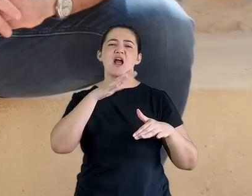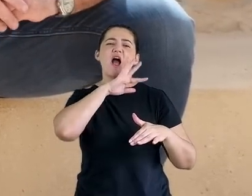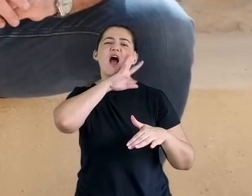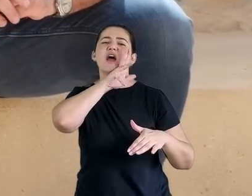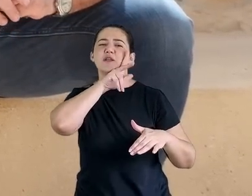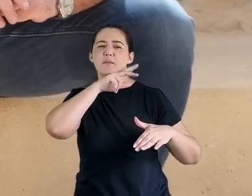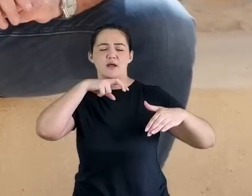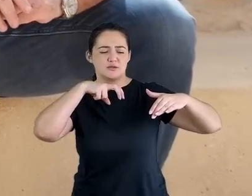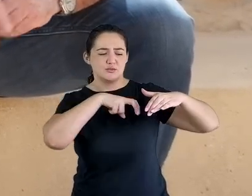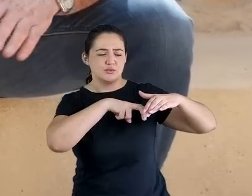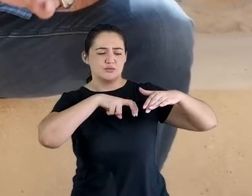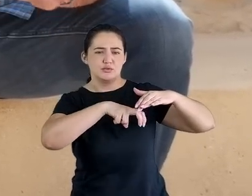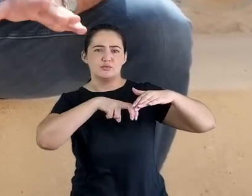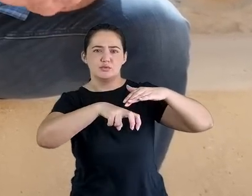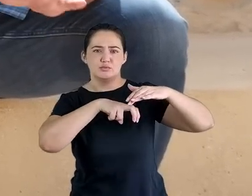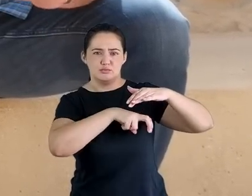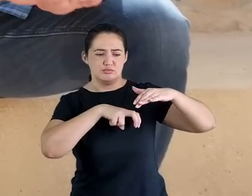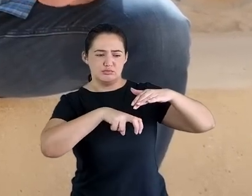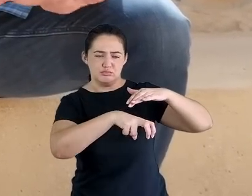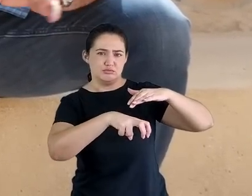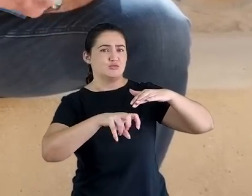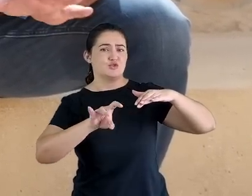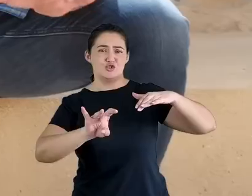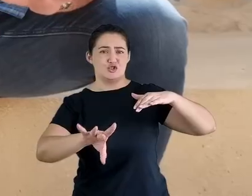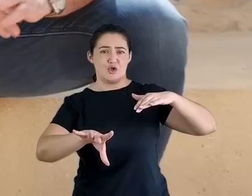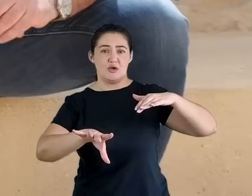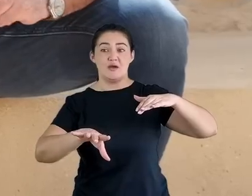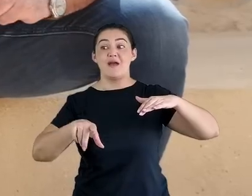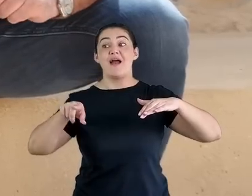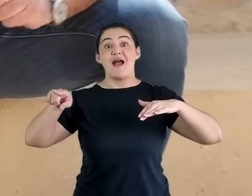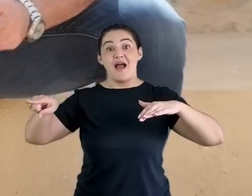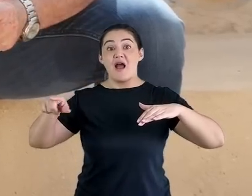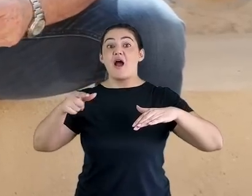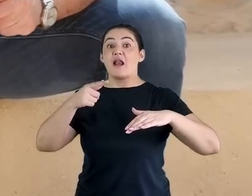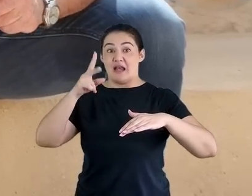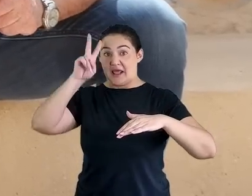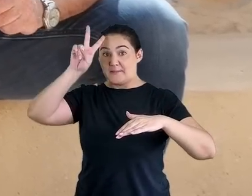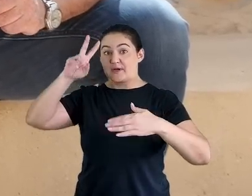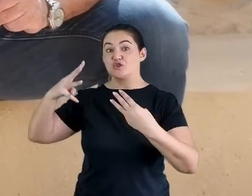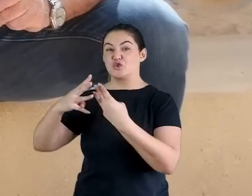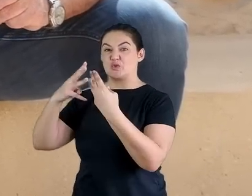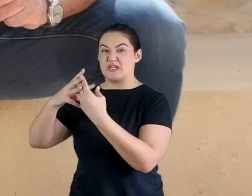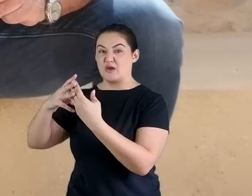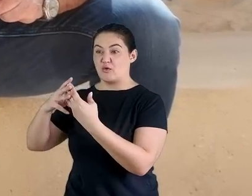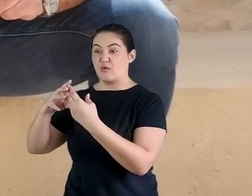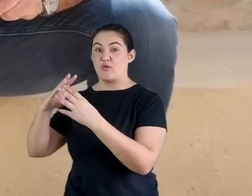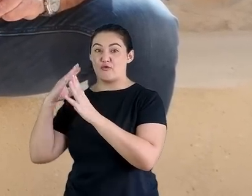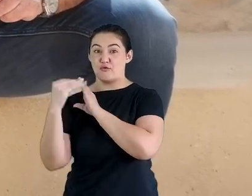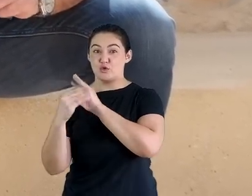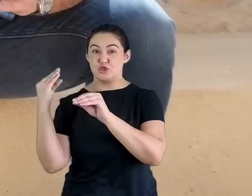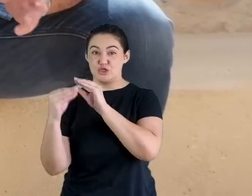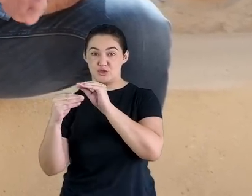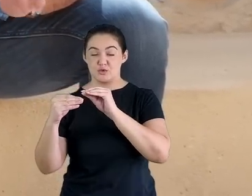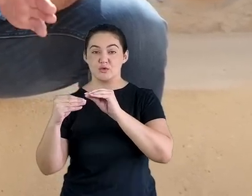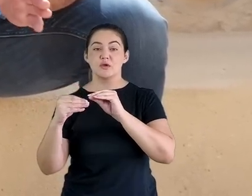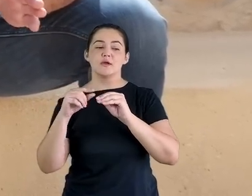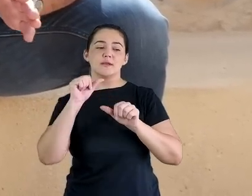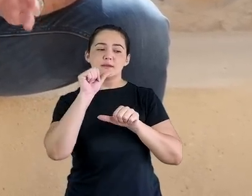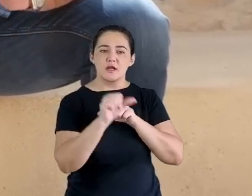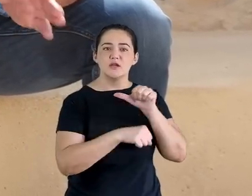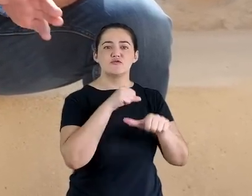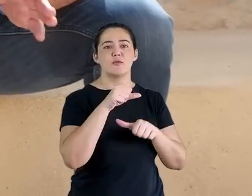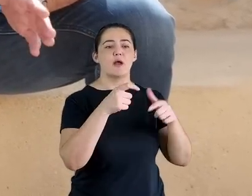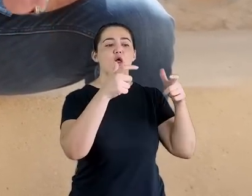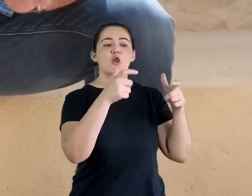estavam reutilizando o edifício de Herodes aqui, eles transformaram esse estábulo em sinagoga. Hoje, não é uma